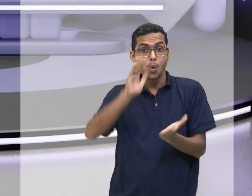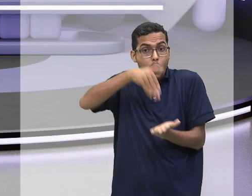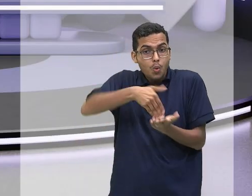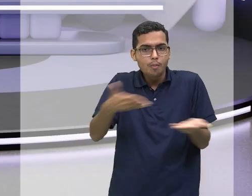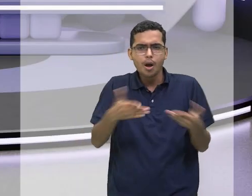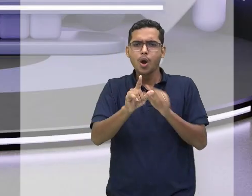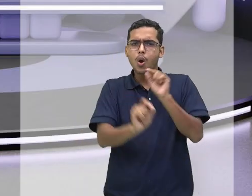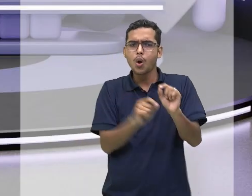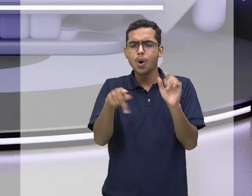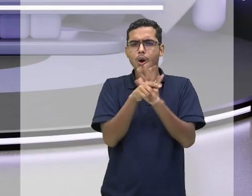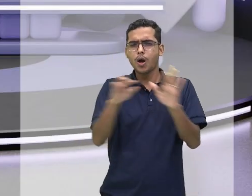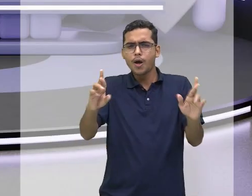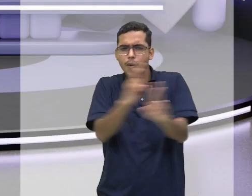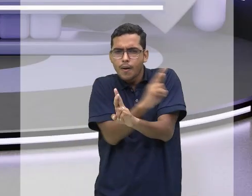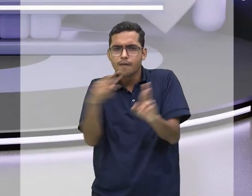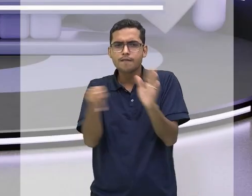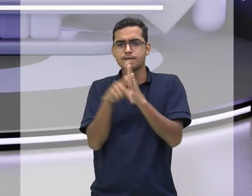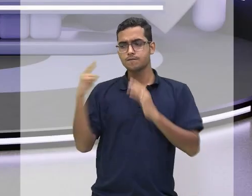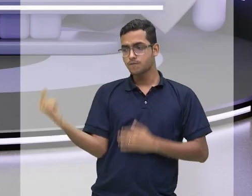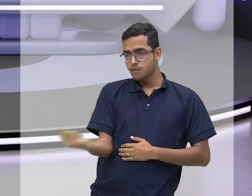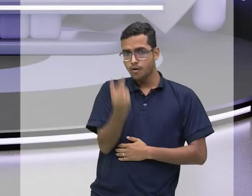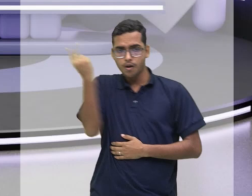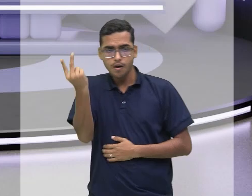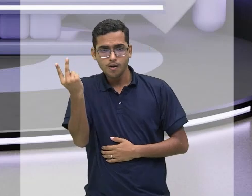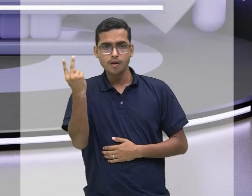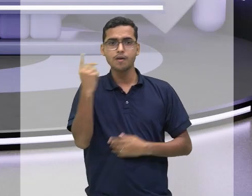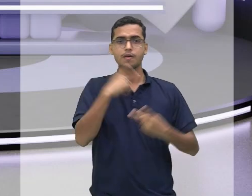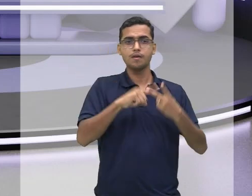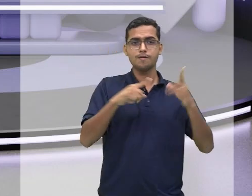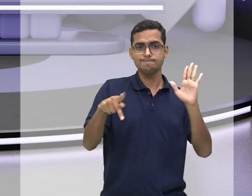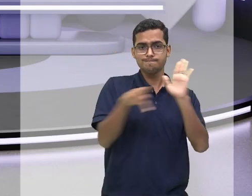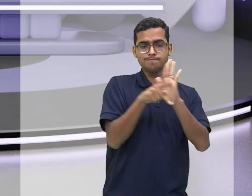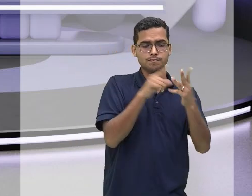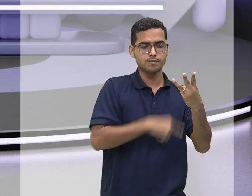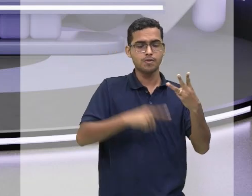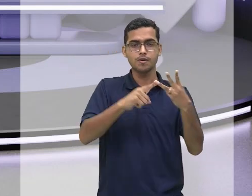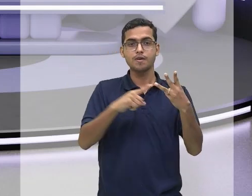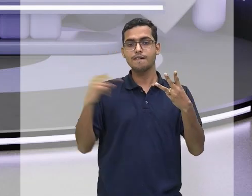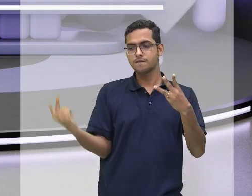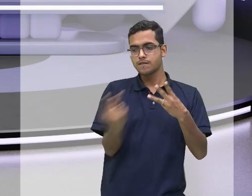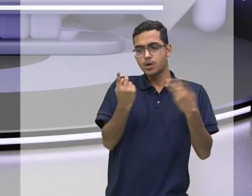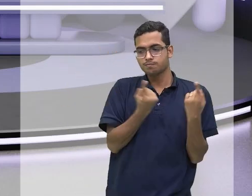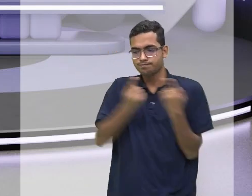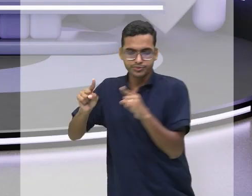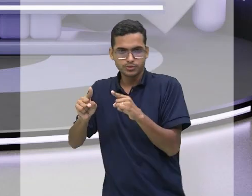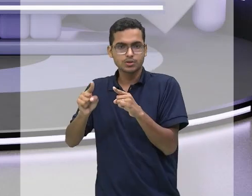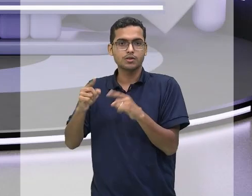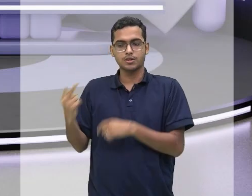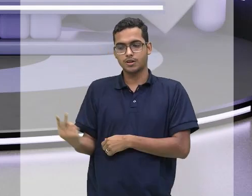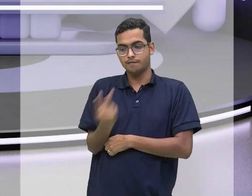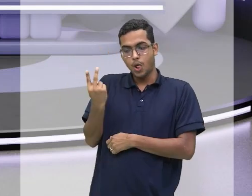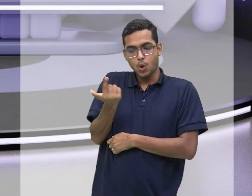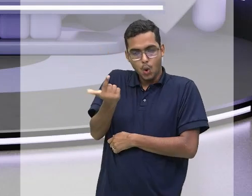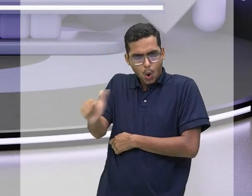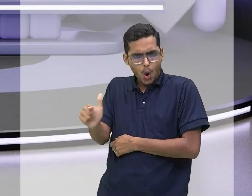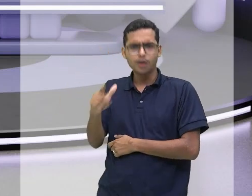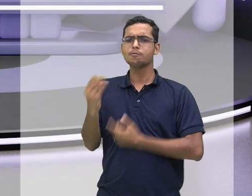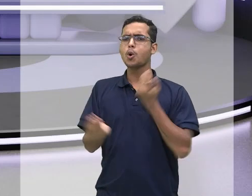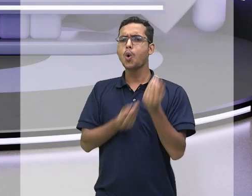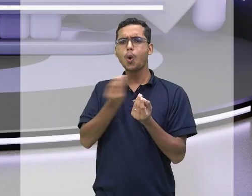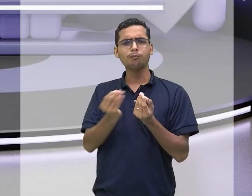essa relação entre valores, princípios e contravalores. E como é que isso, de certa forma,